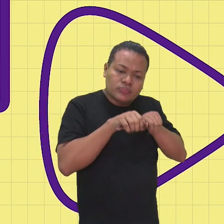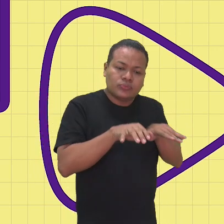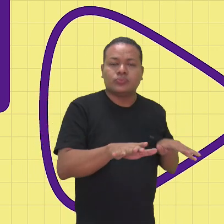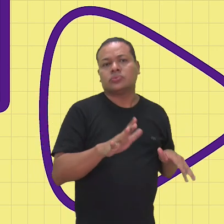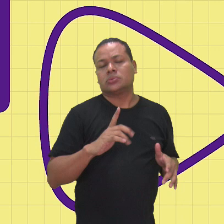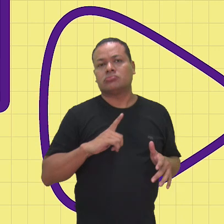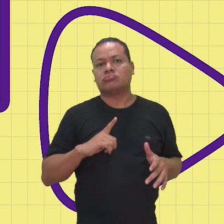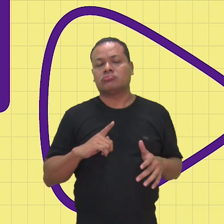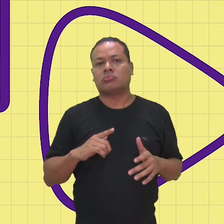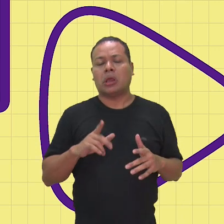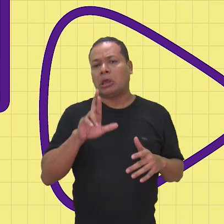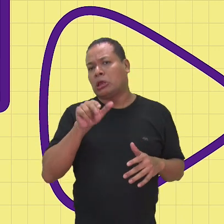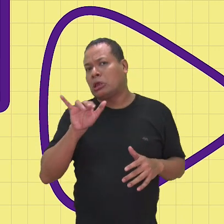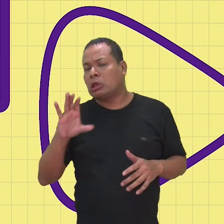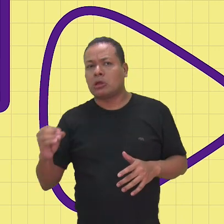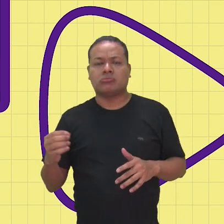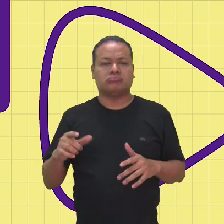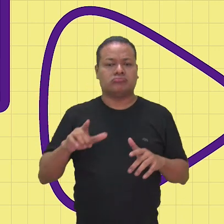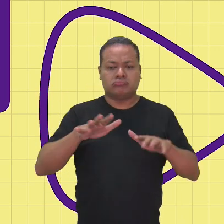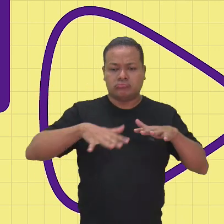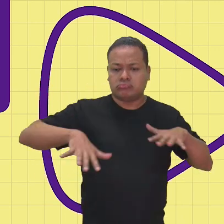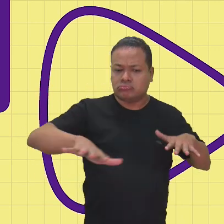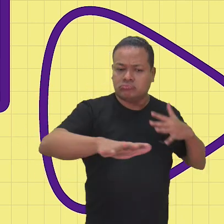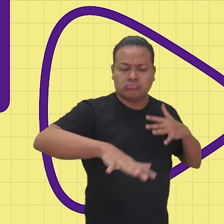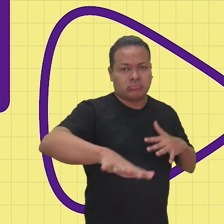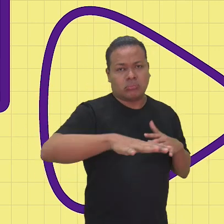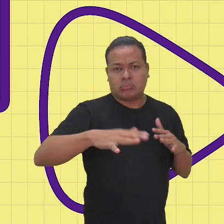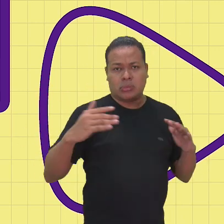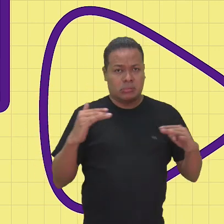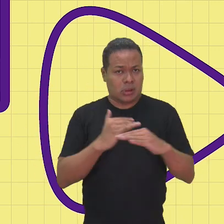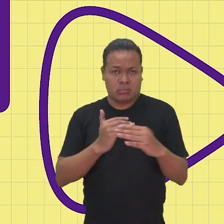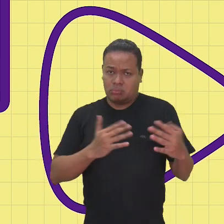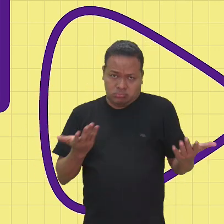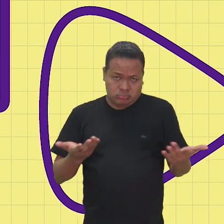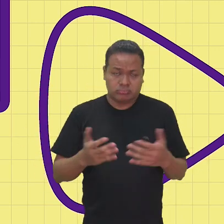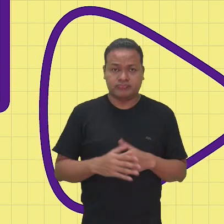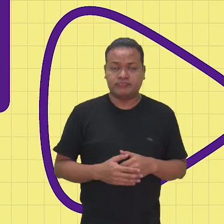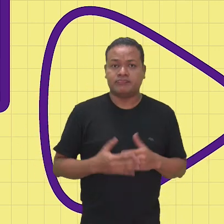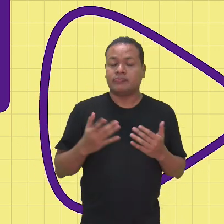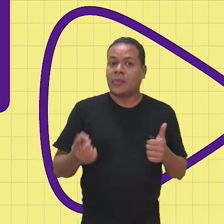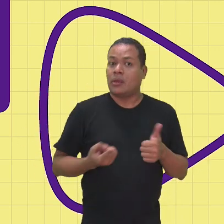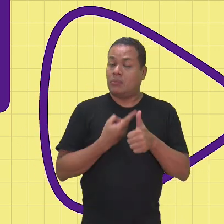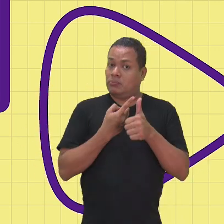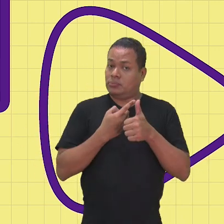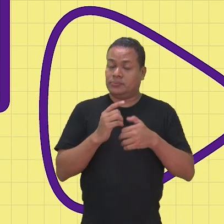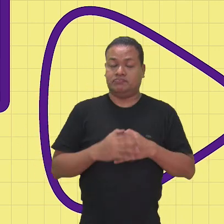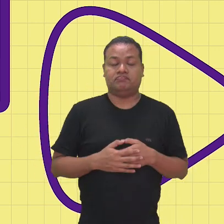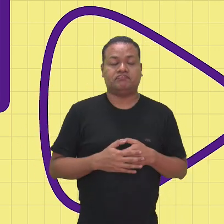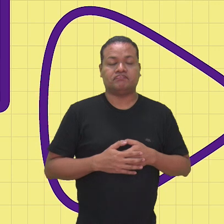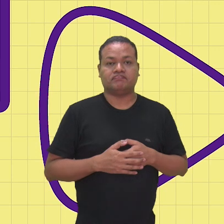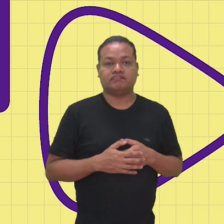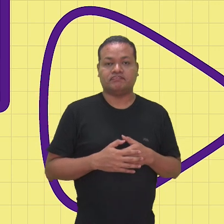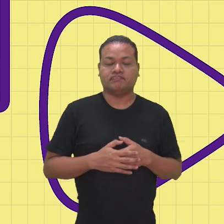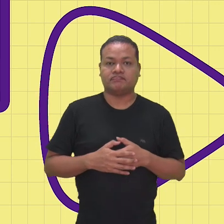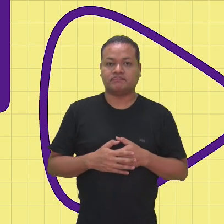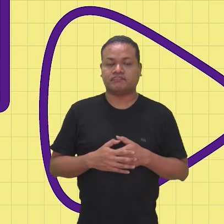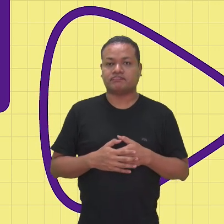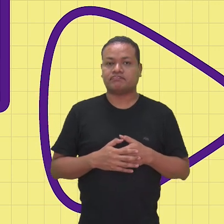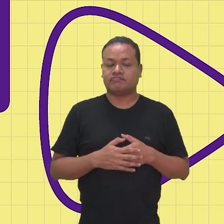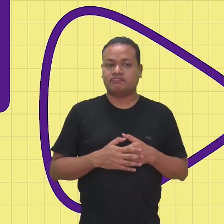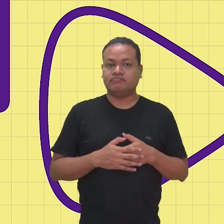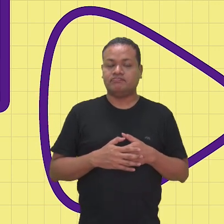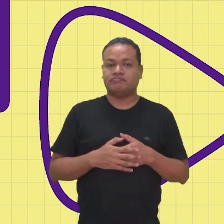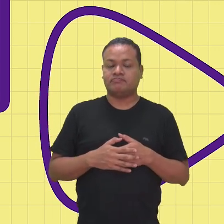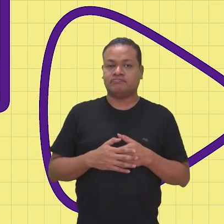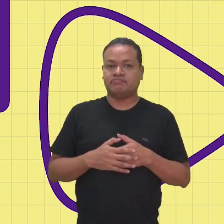ao redor de rios e lagos na cidade. Beleza, pessoal? Então essa é a primeira parte aí da nossa represa e